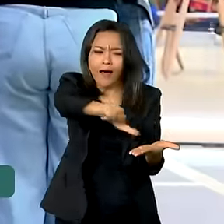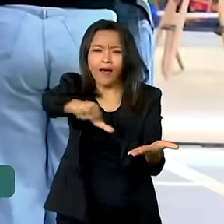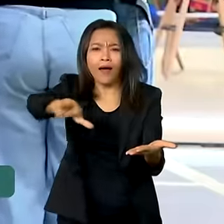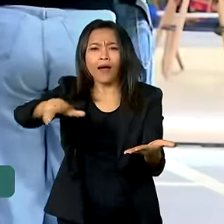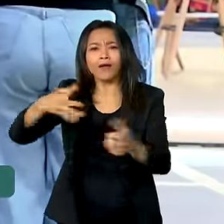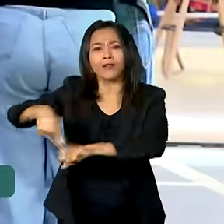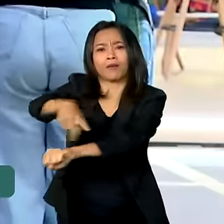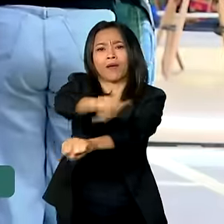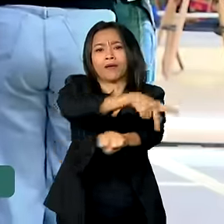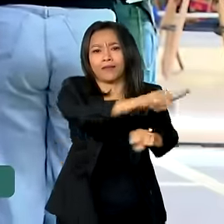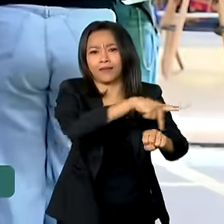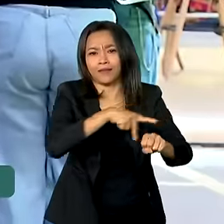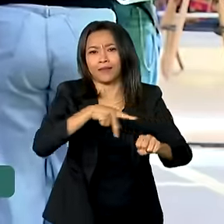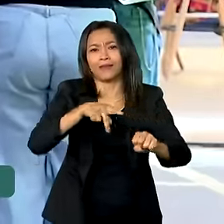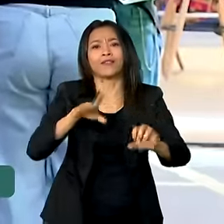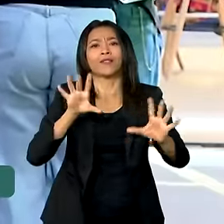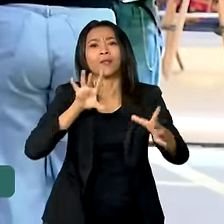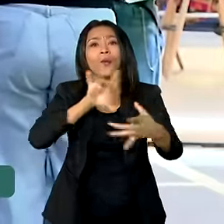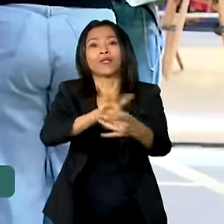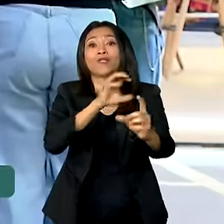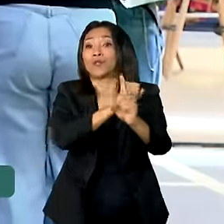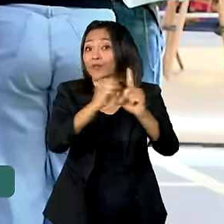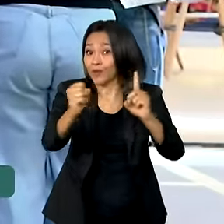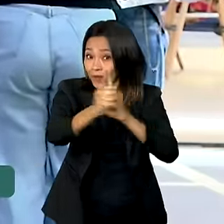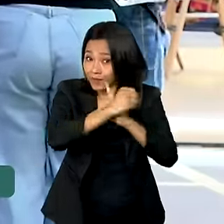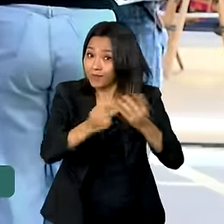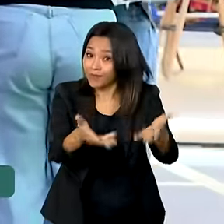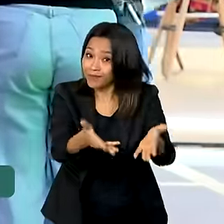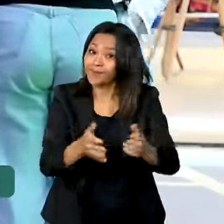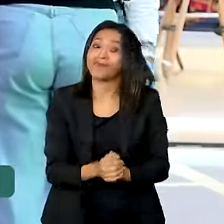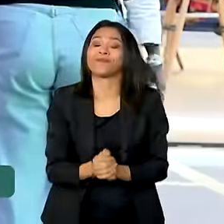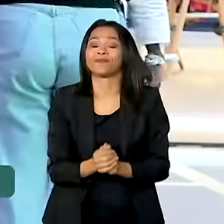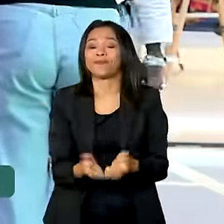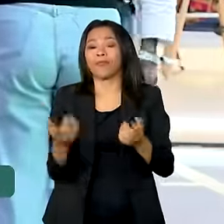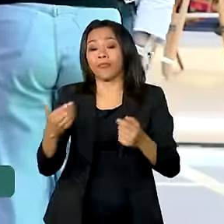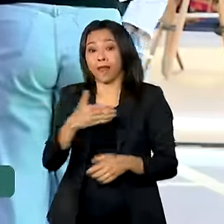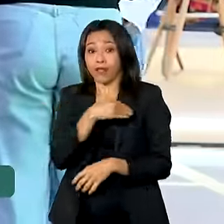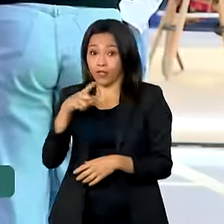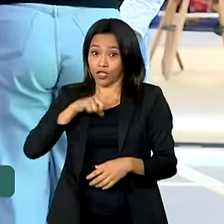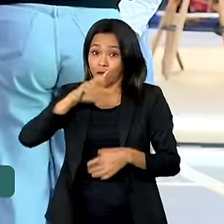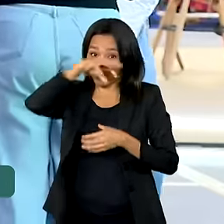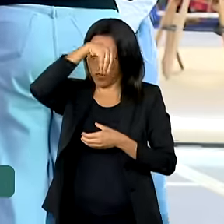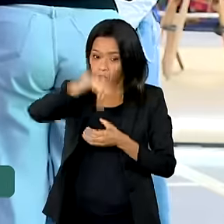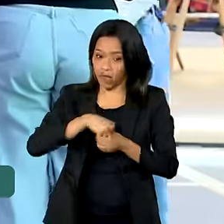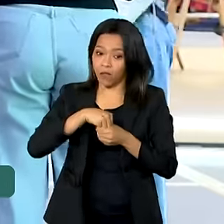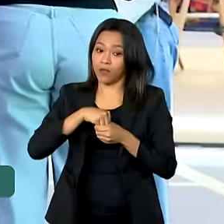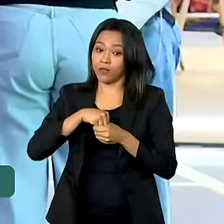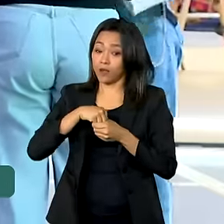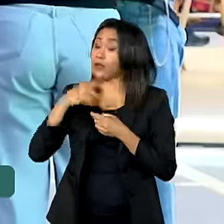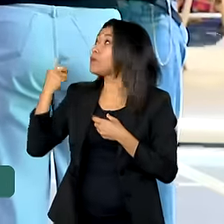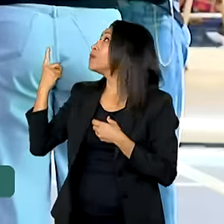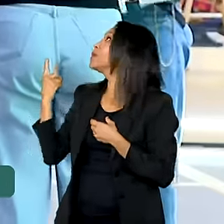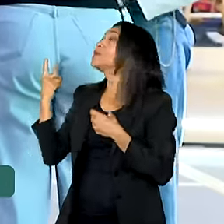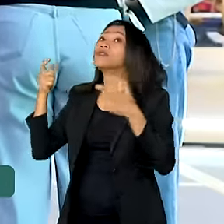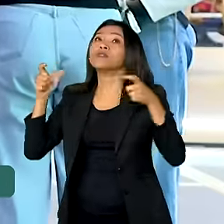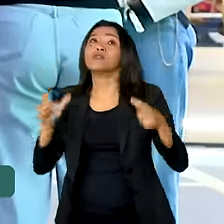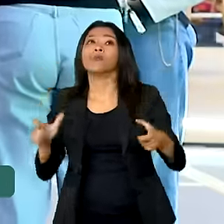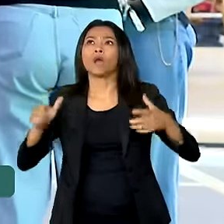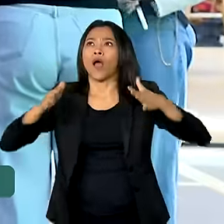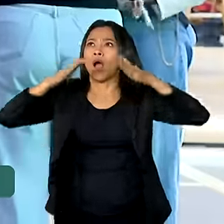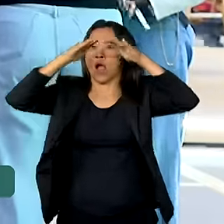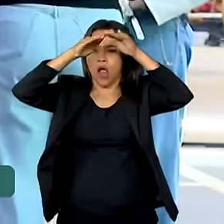que participam do G20. Bom, falando de G20 Social, a gente está aqui do lado de dentro do Espaço Cobra, que é um grande